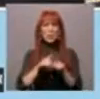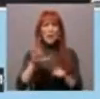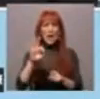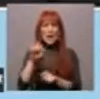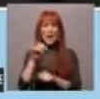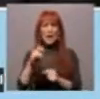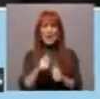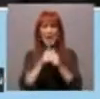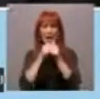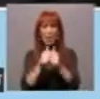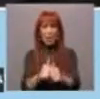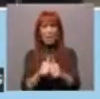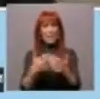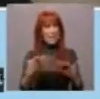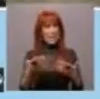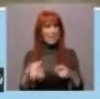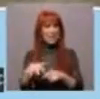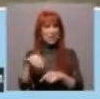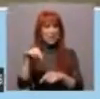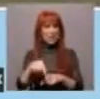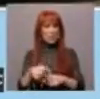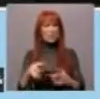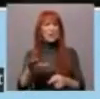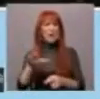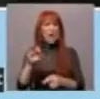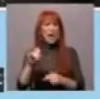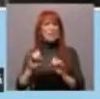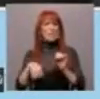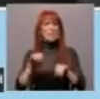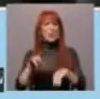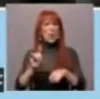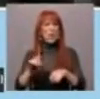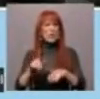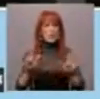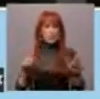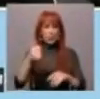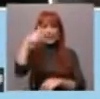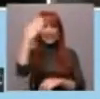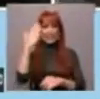está a acompanhar esta situação. Helena, o que é que se passou? Bom dia.